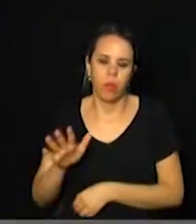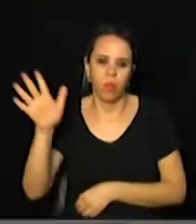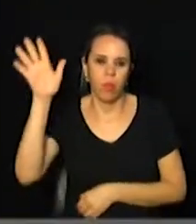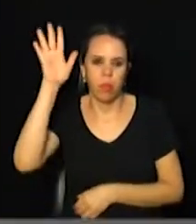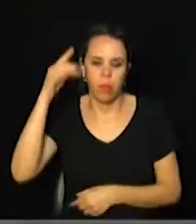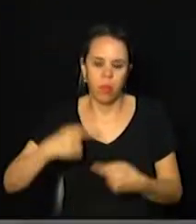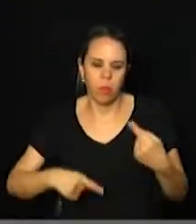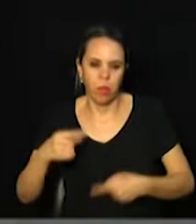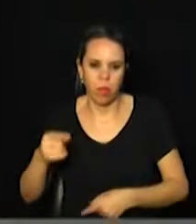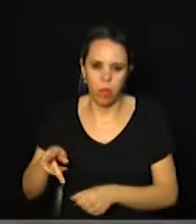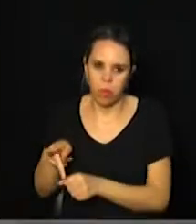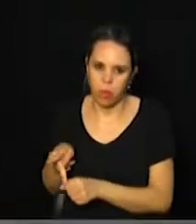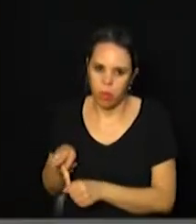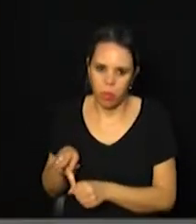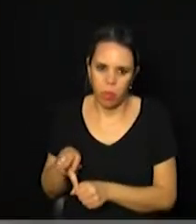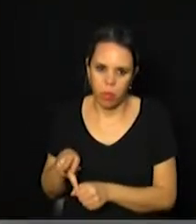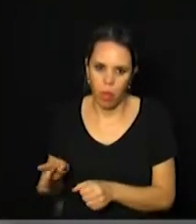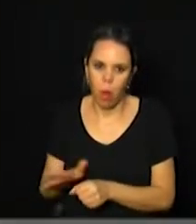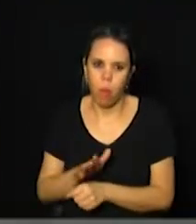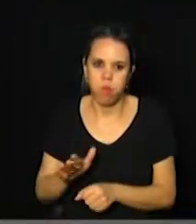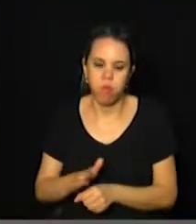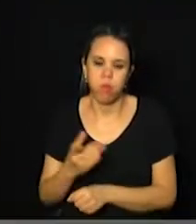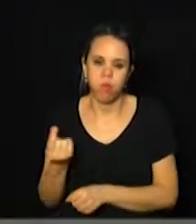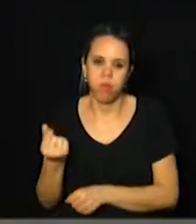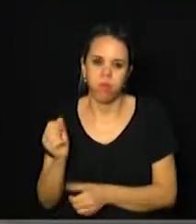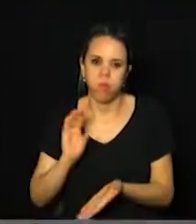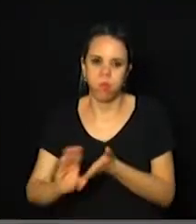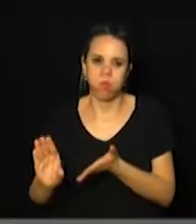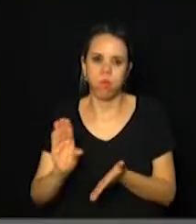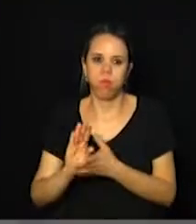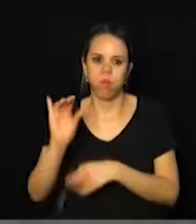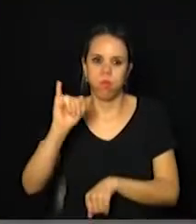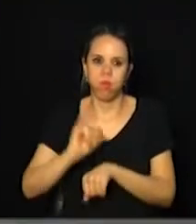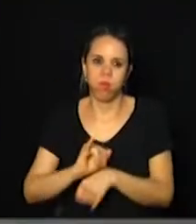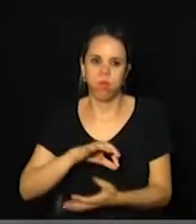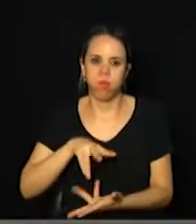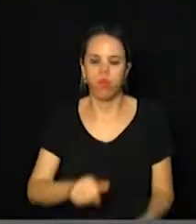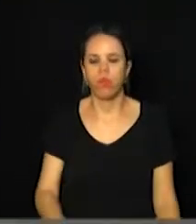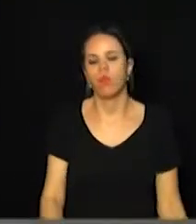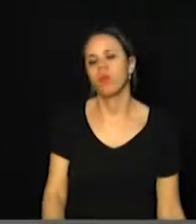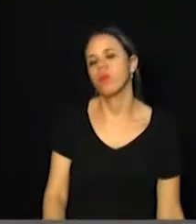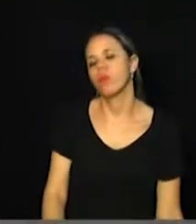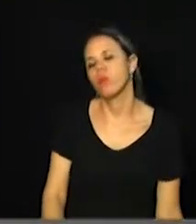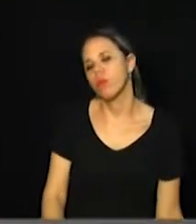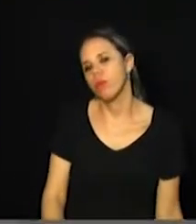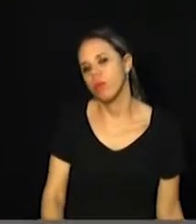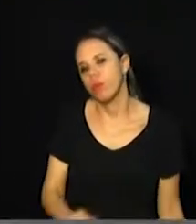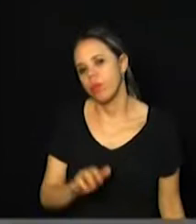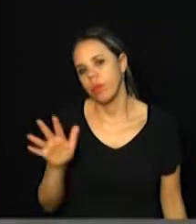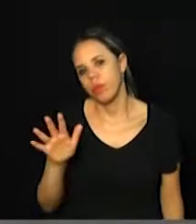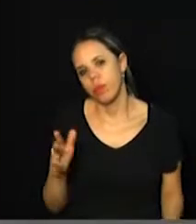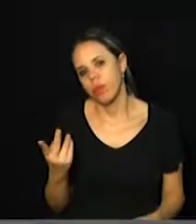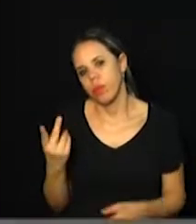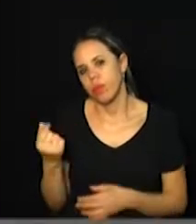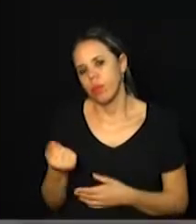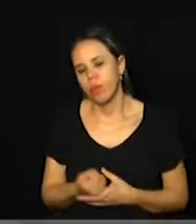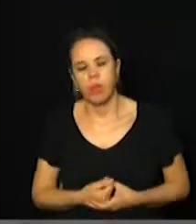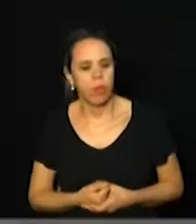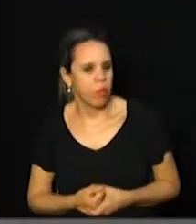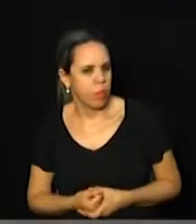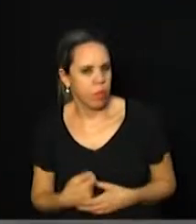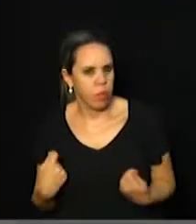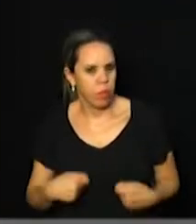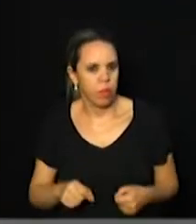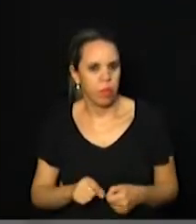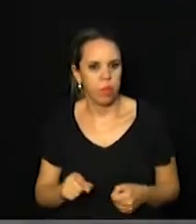política da Petrobras para encher os bolsos desses investidores internacionais é isso que faz o preço da gasolina não precisa